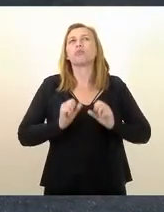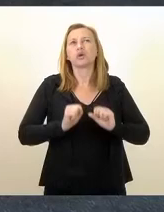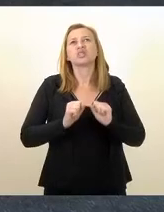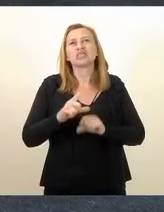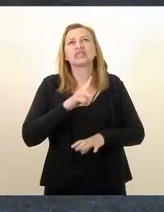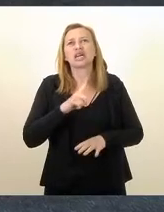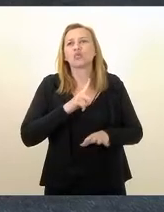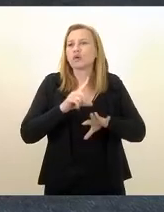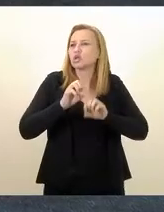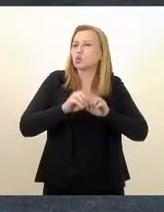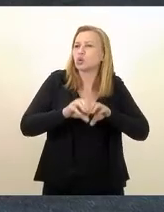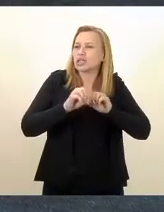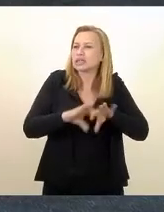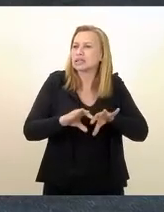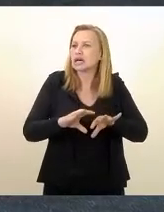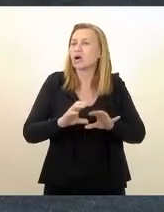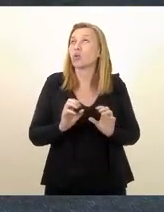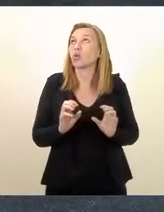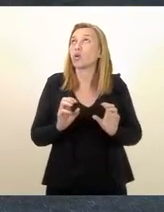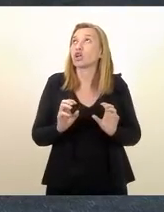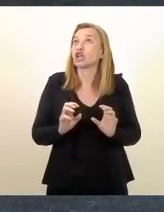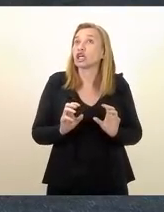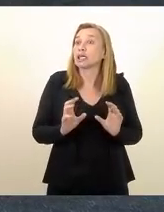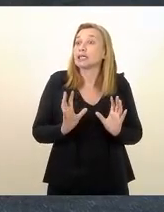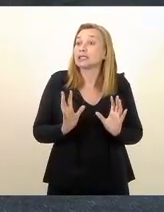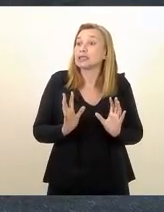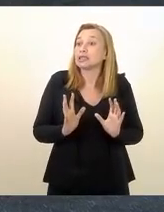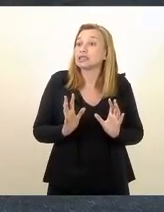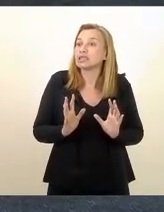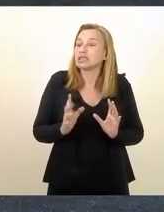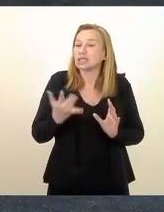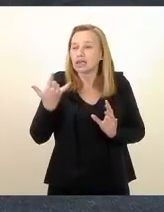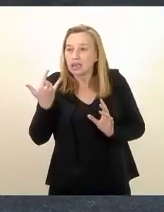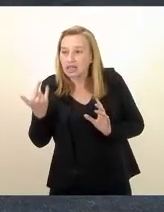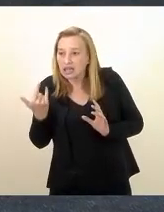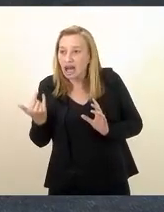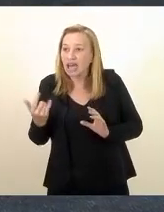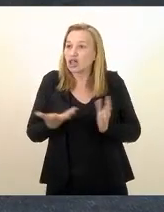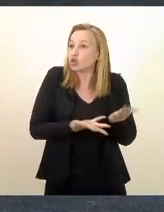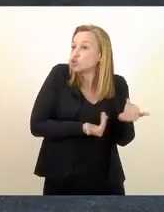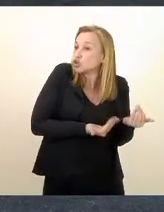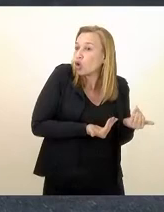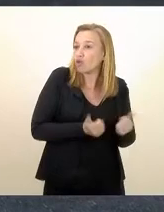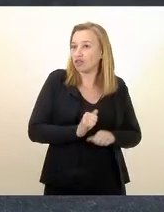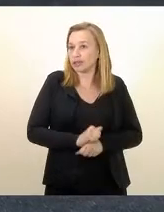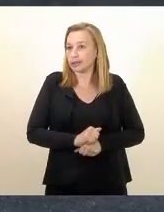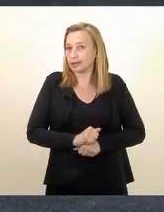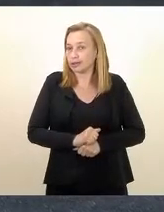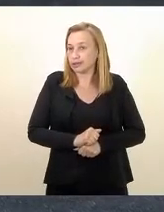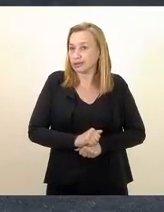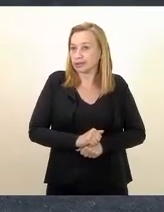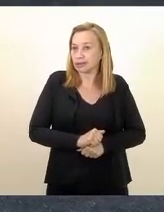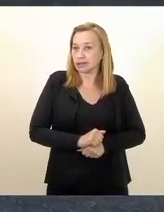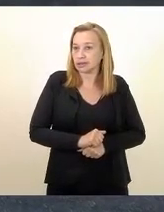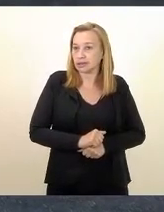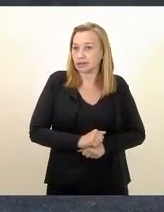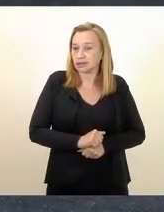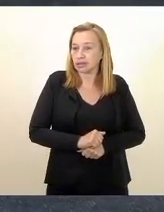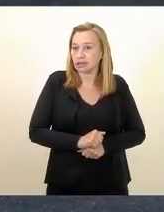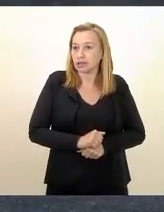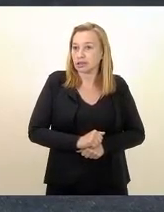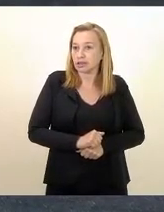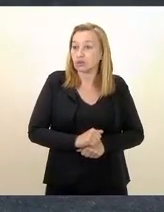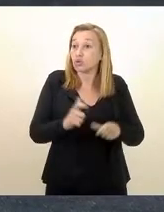uma educação que seja atraente para os nossos jovens ressignificando ressignificando o espaço